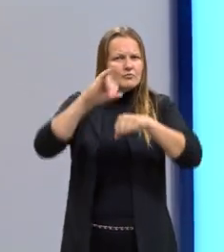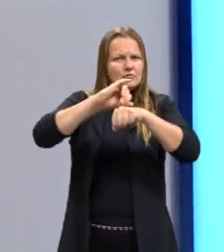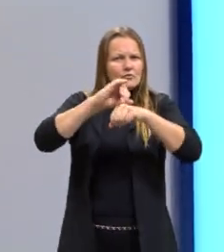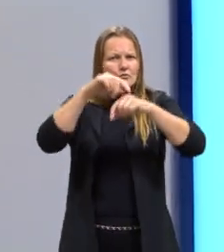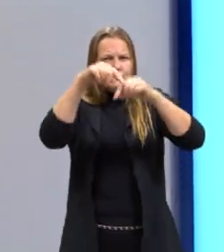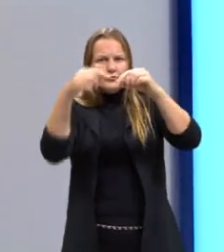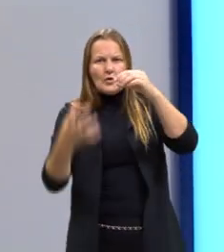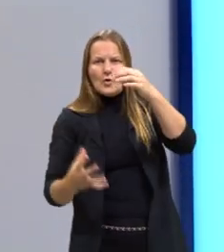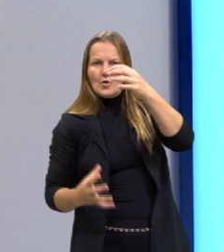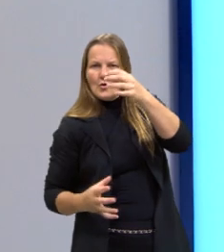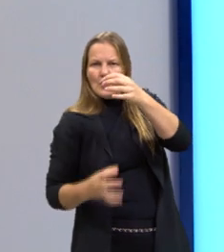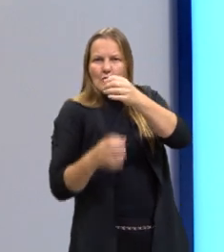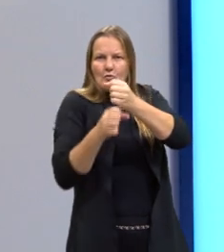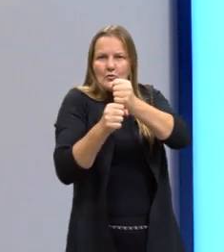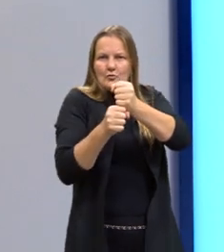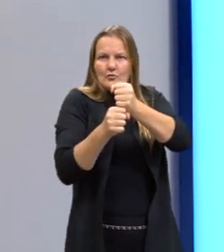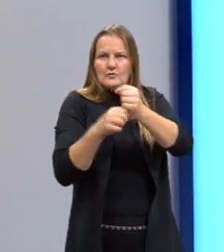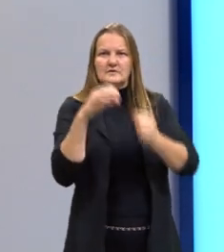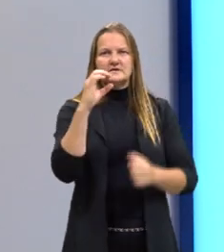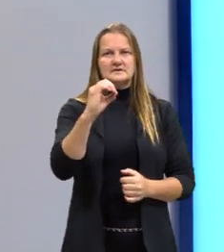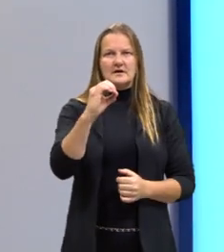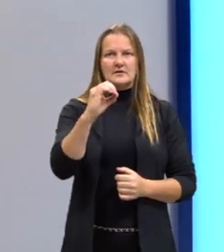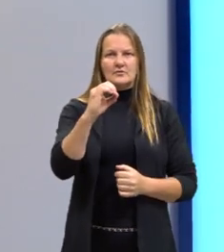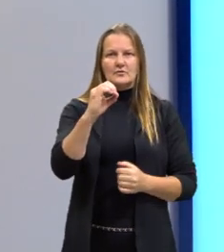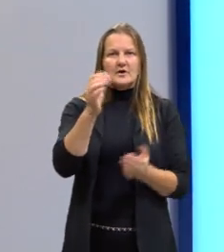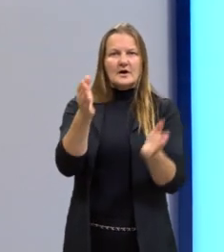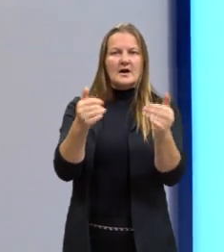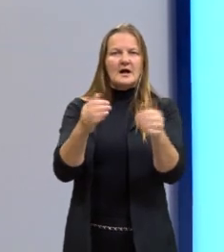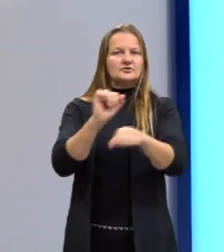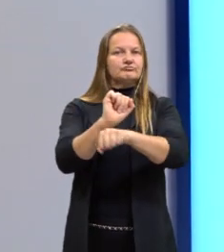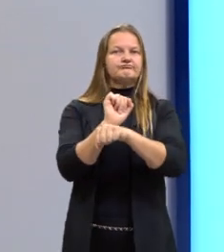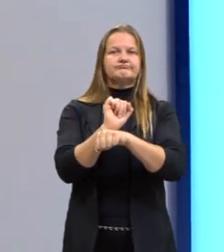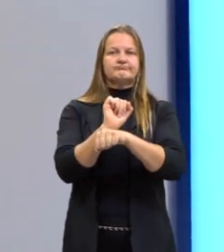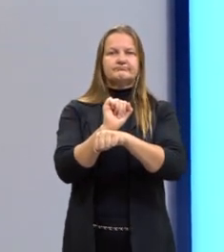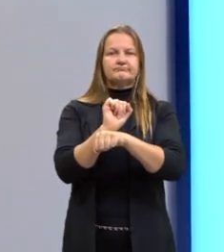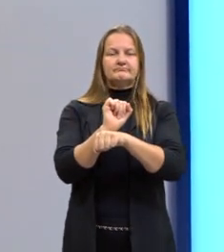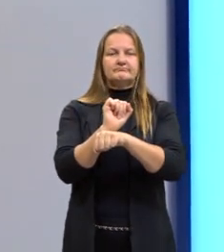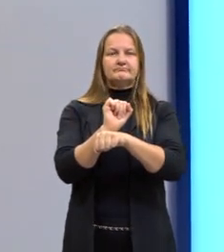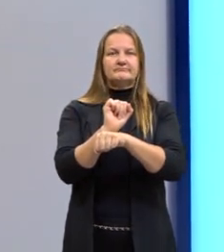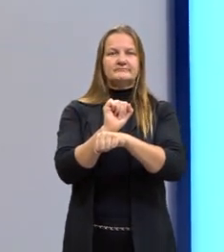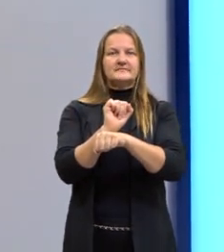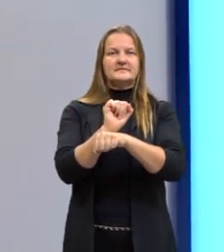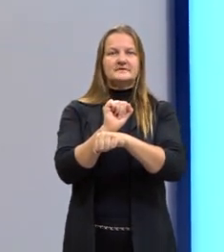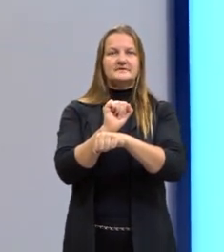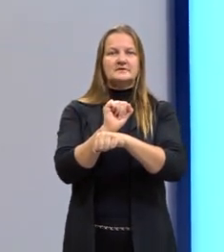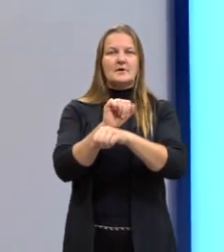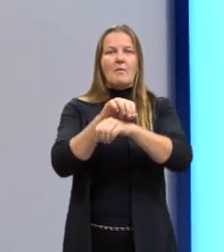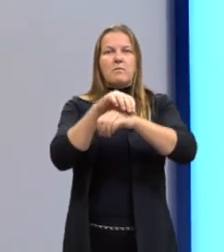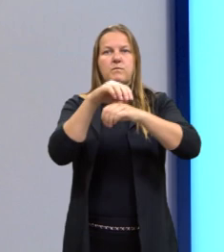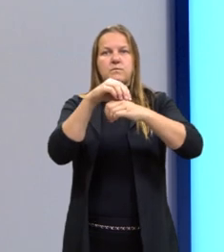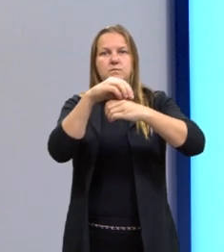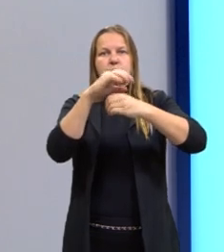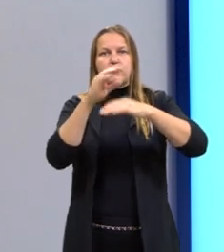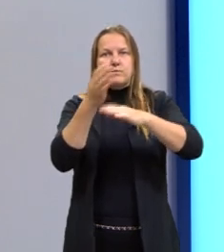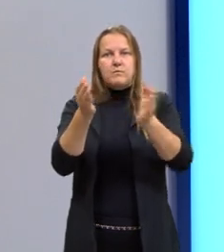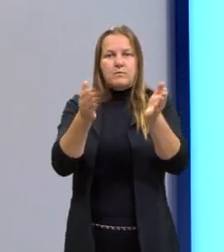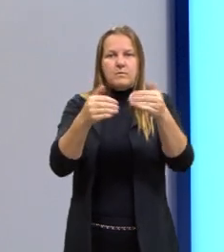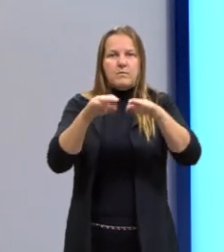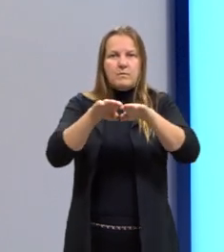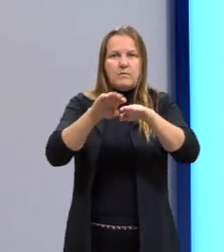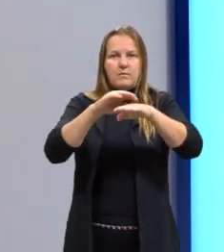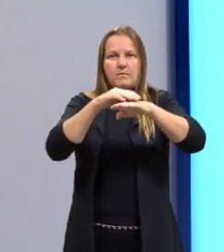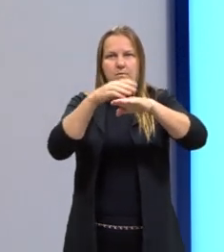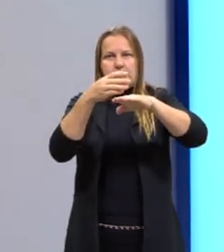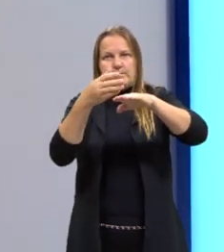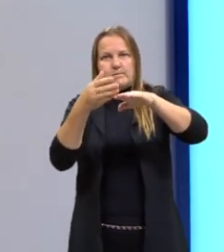das duas seja zero e então a caixa esteja parada senão essa caixa ela estaria caindo a gente se ela não